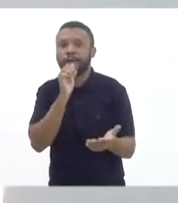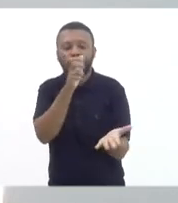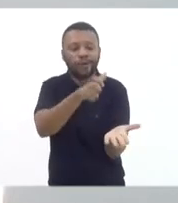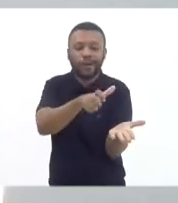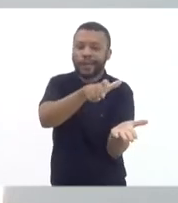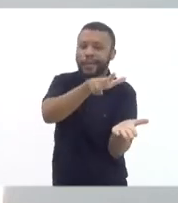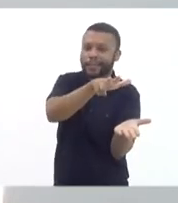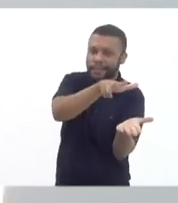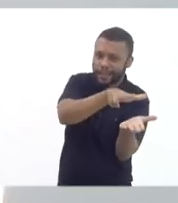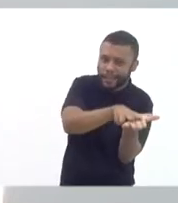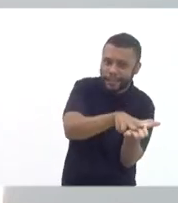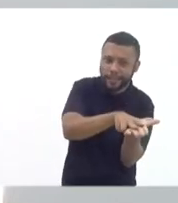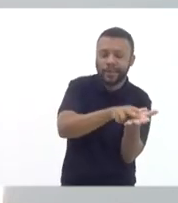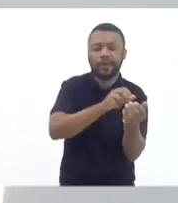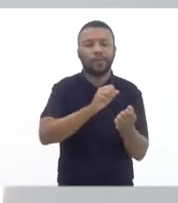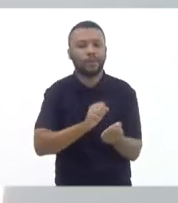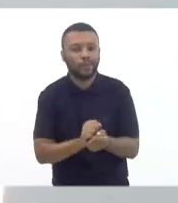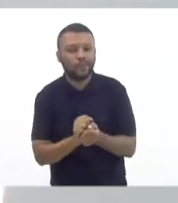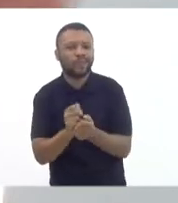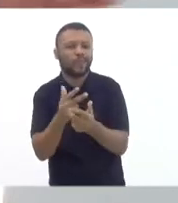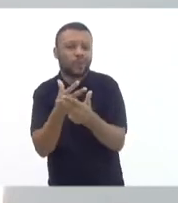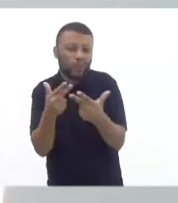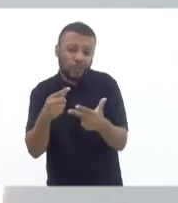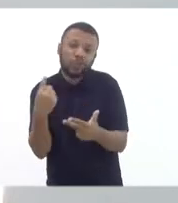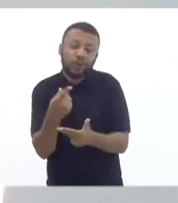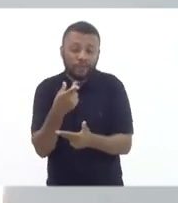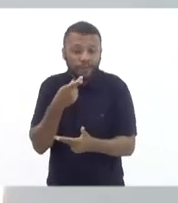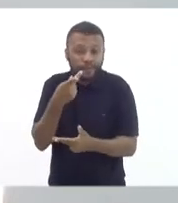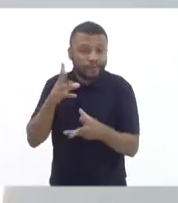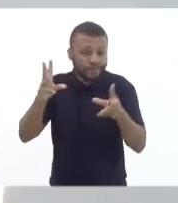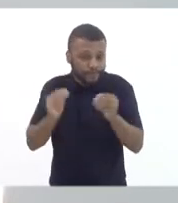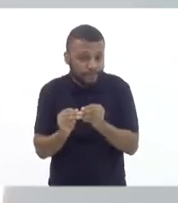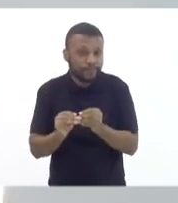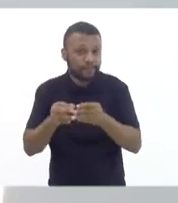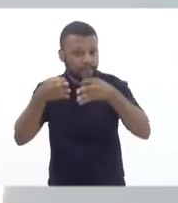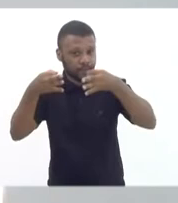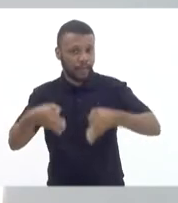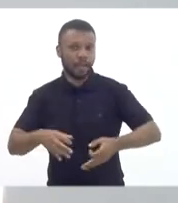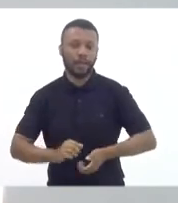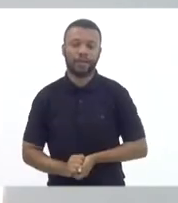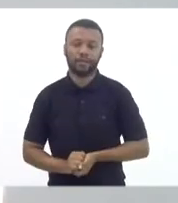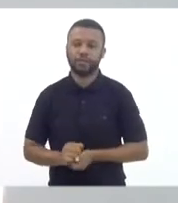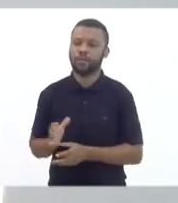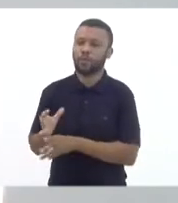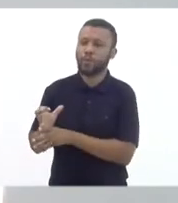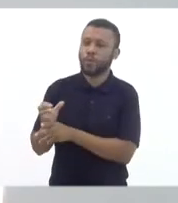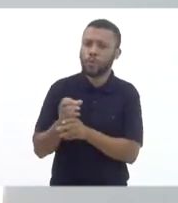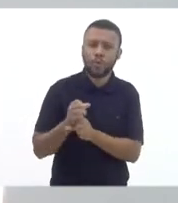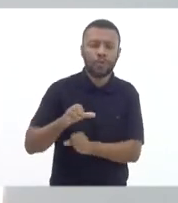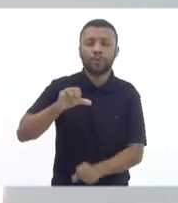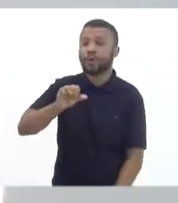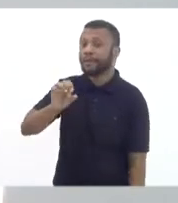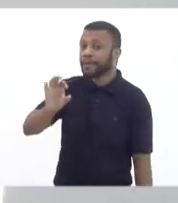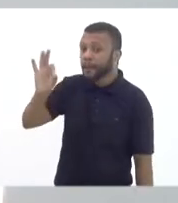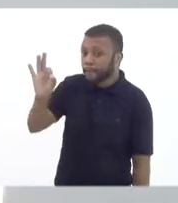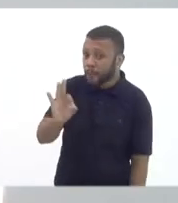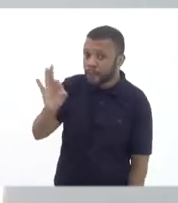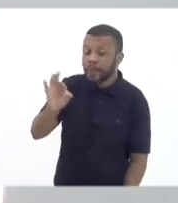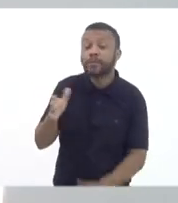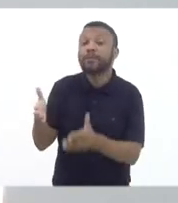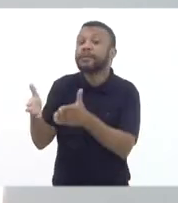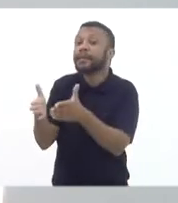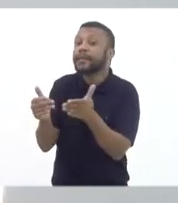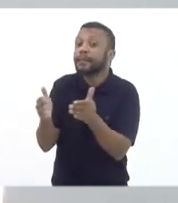alta complexidade. Mas vamos ser bastante sinceros e diretos aqui. O que é 90% da demanda que a população